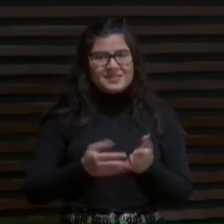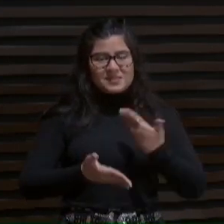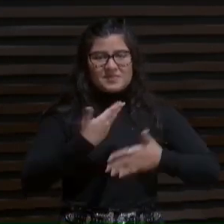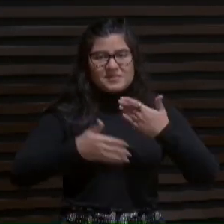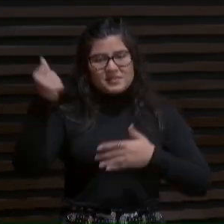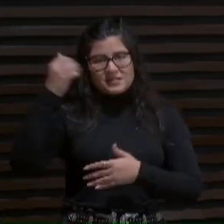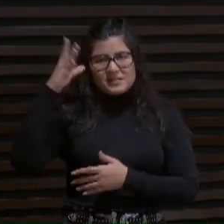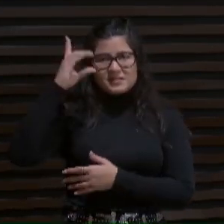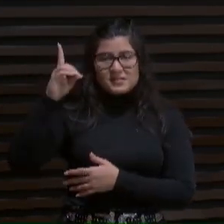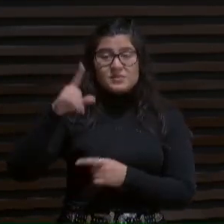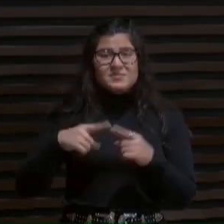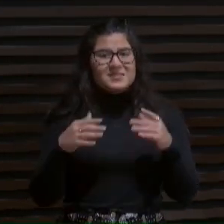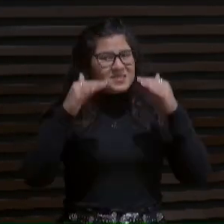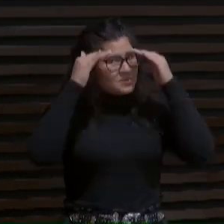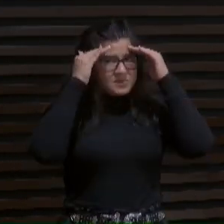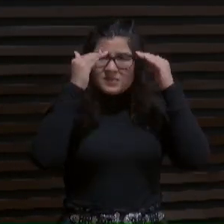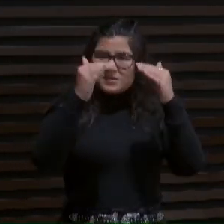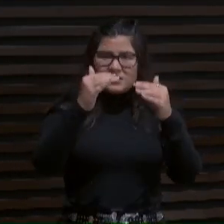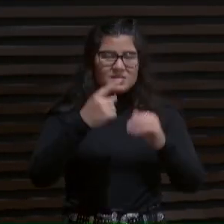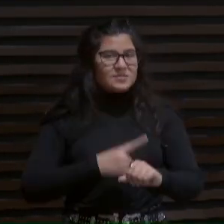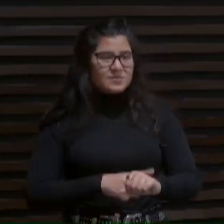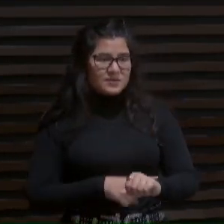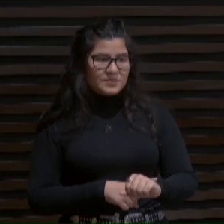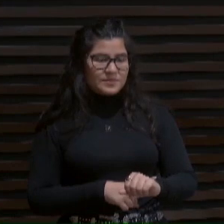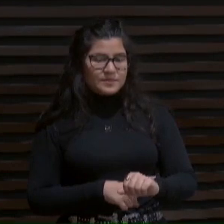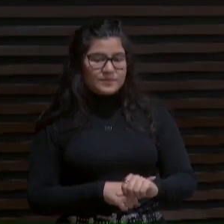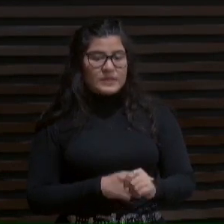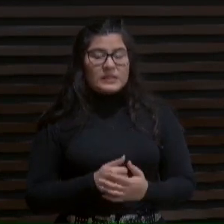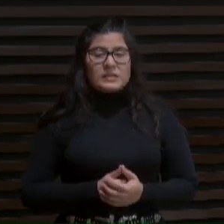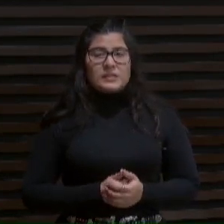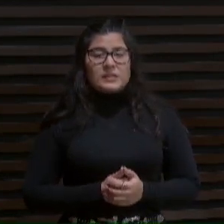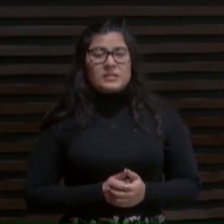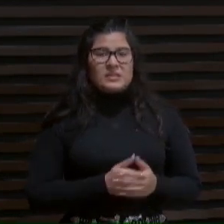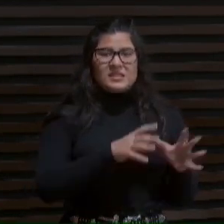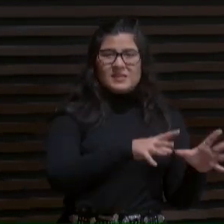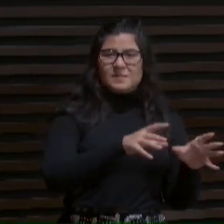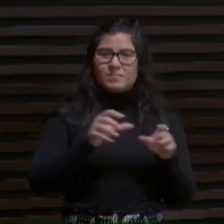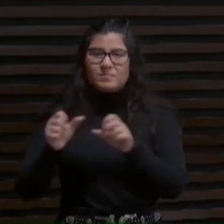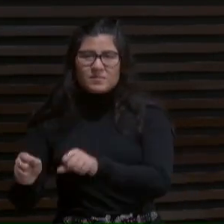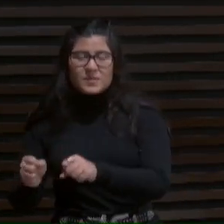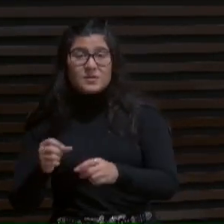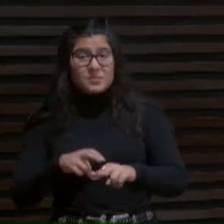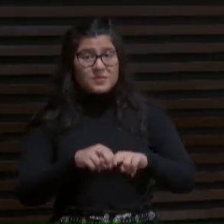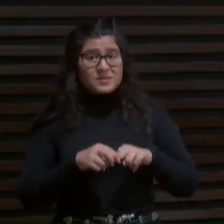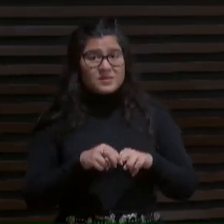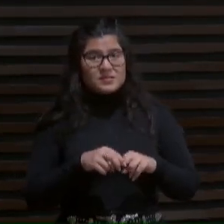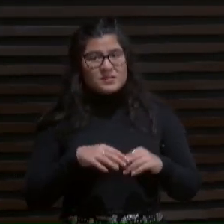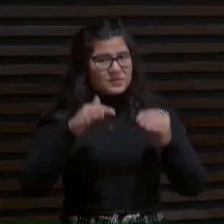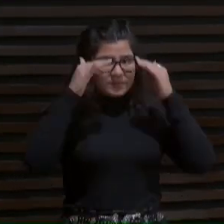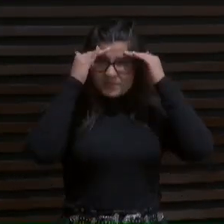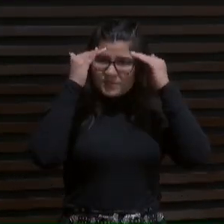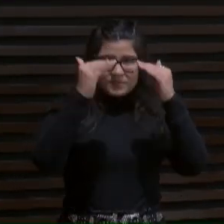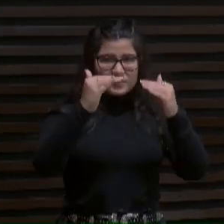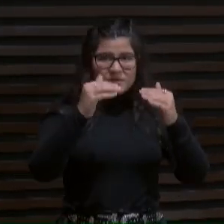foram desobedientes em praticamente todo o momento em que ali estiveram, foram arrancados ali por conta dessa desobediência e falta